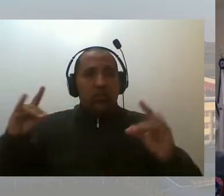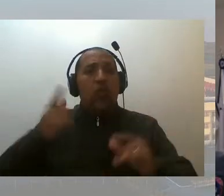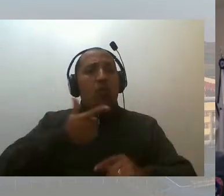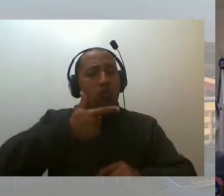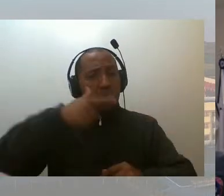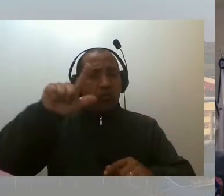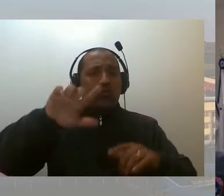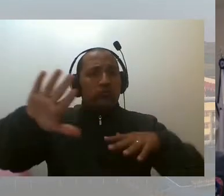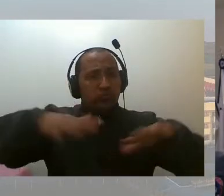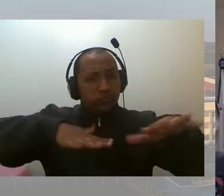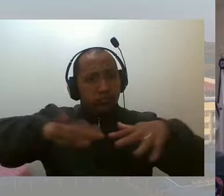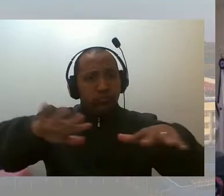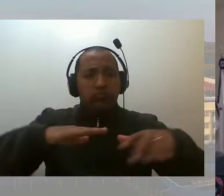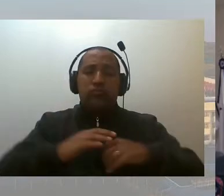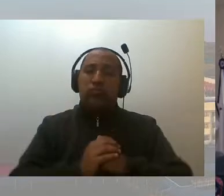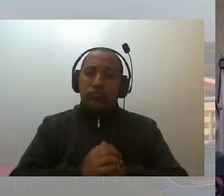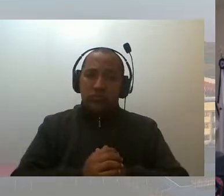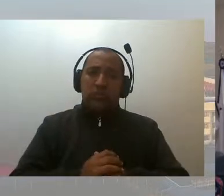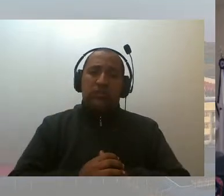movimento